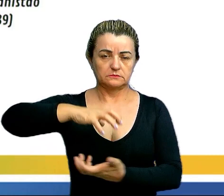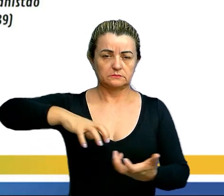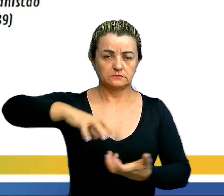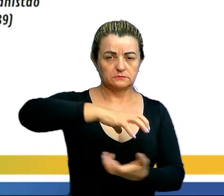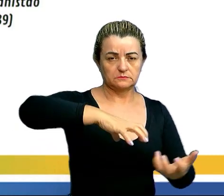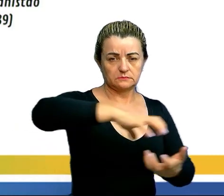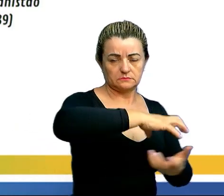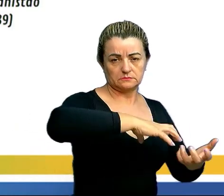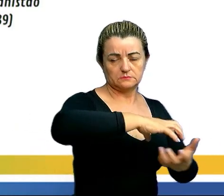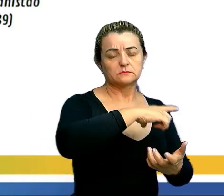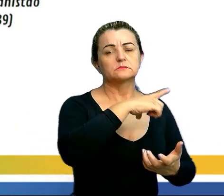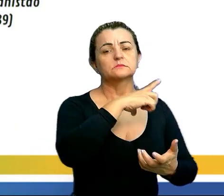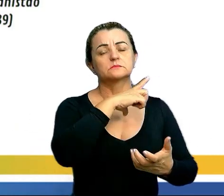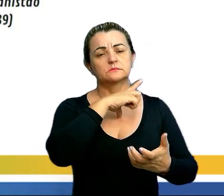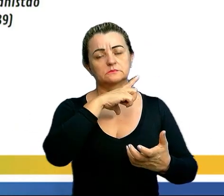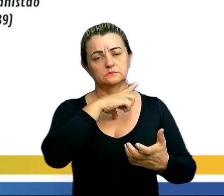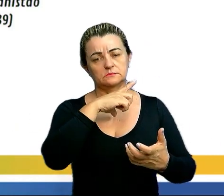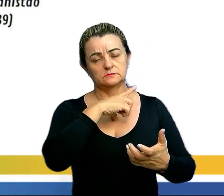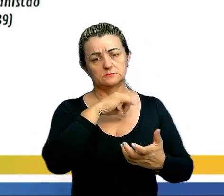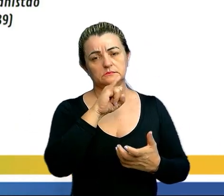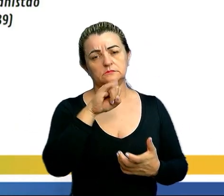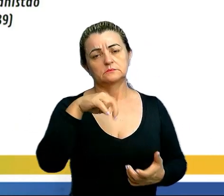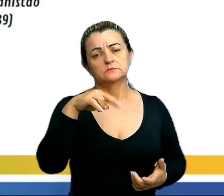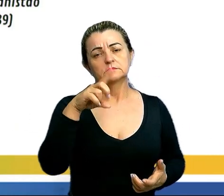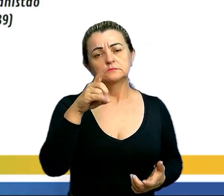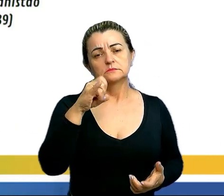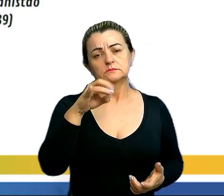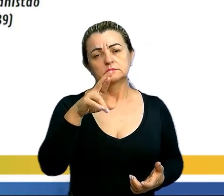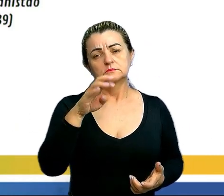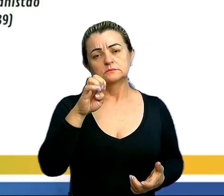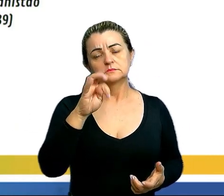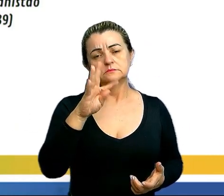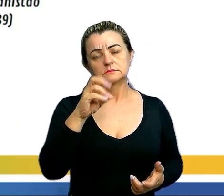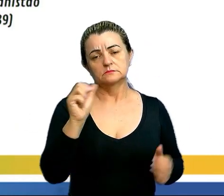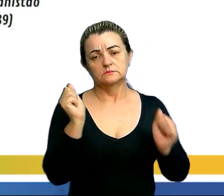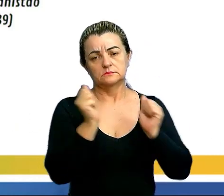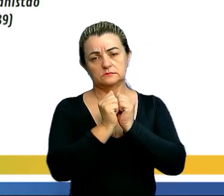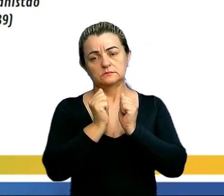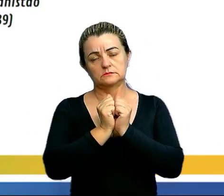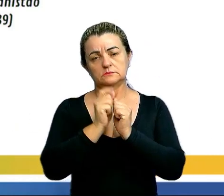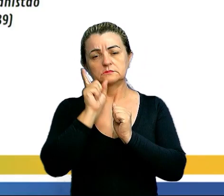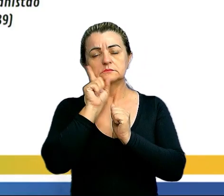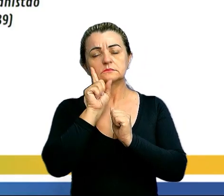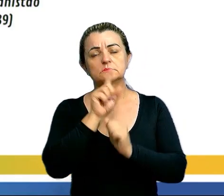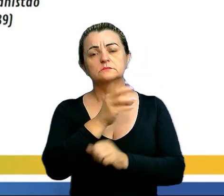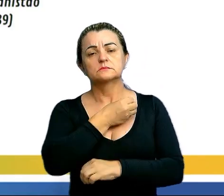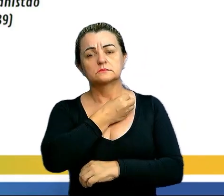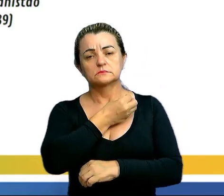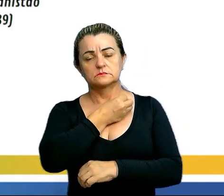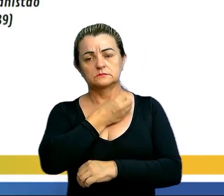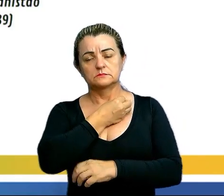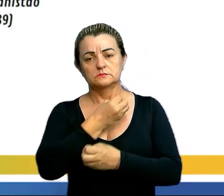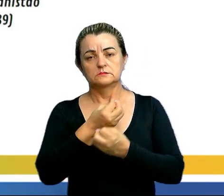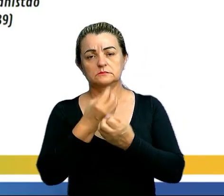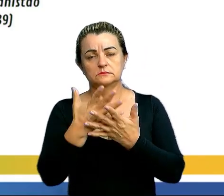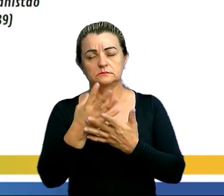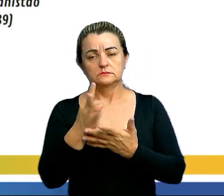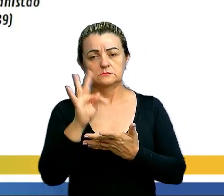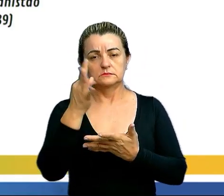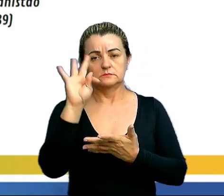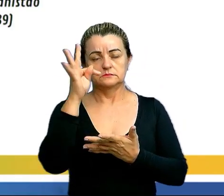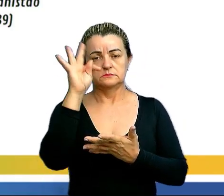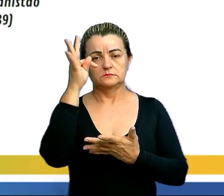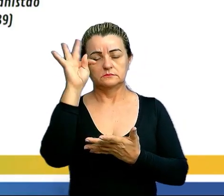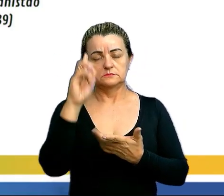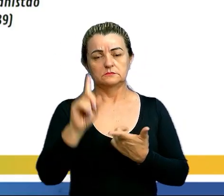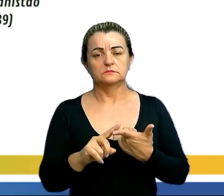indiretos em que tanto os Estados Unidos quanto a União Soviética participaram oferecendo